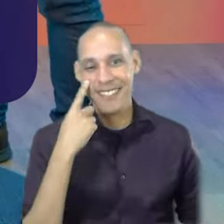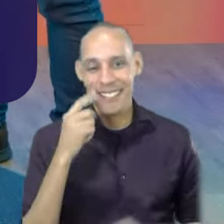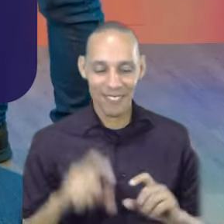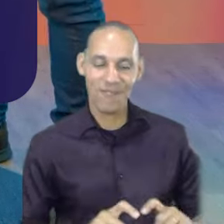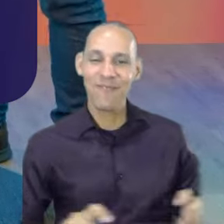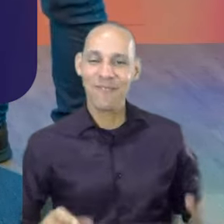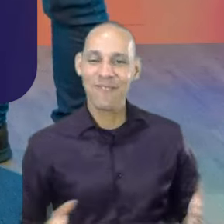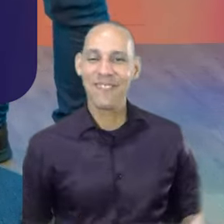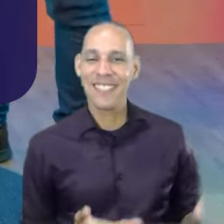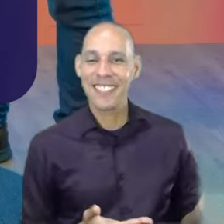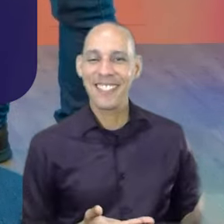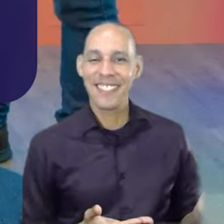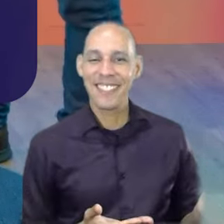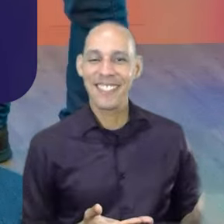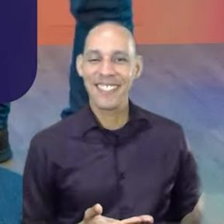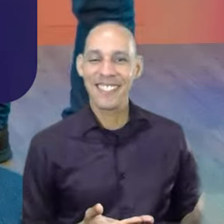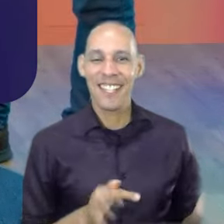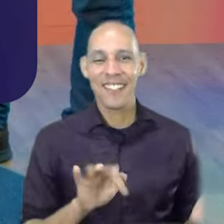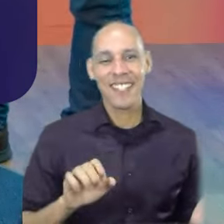né, Gisele?